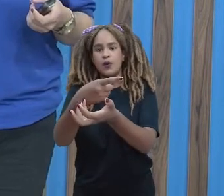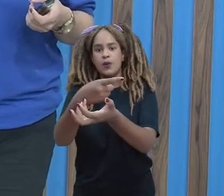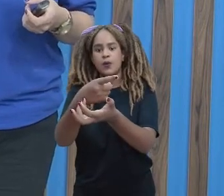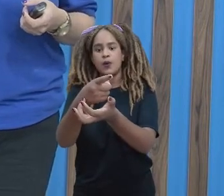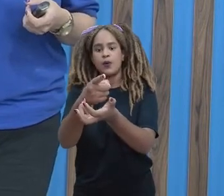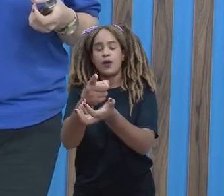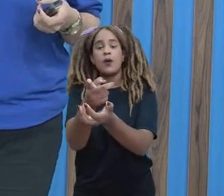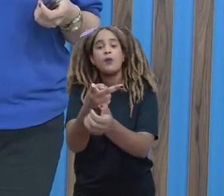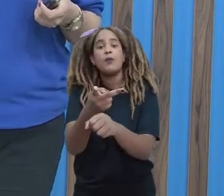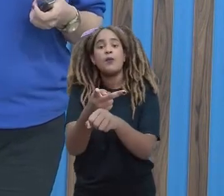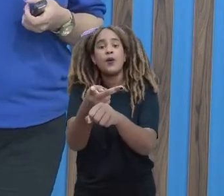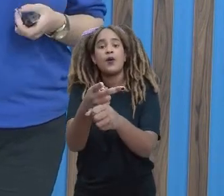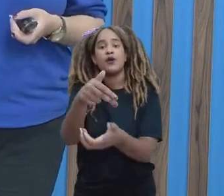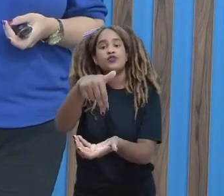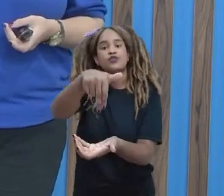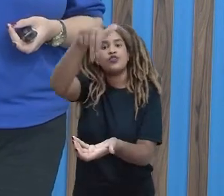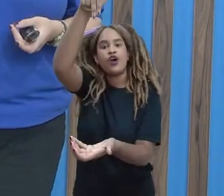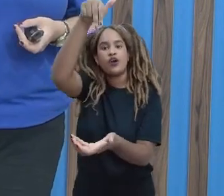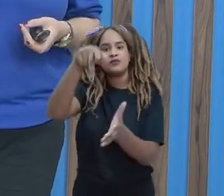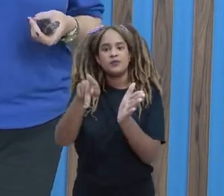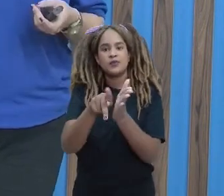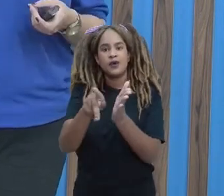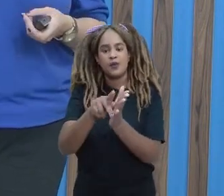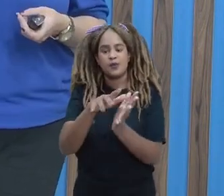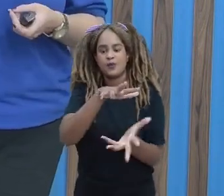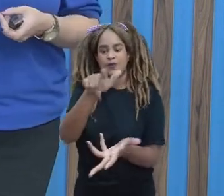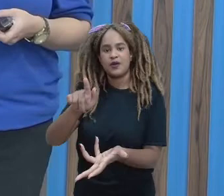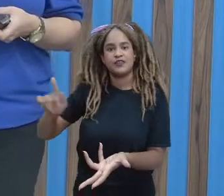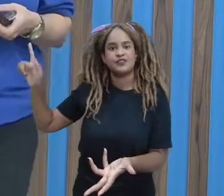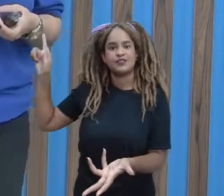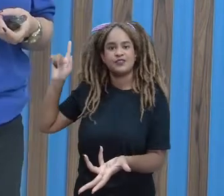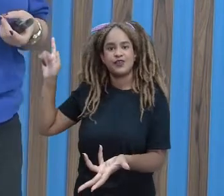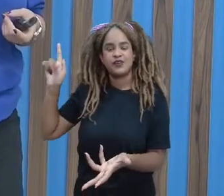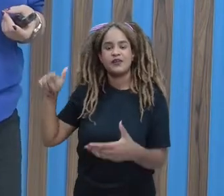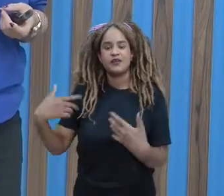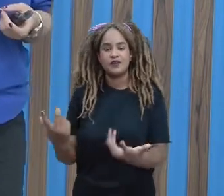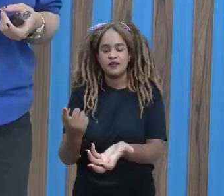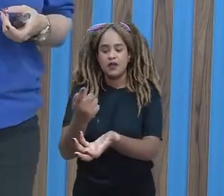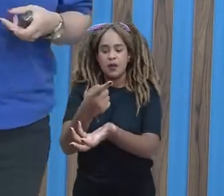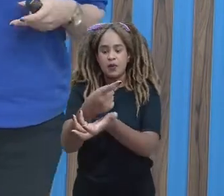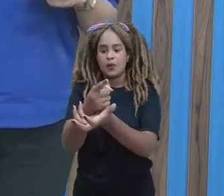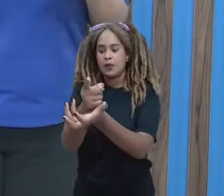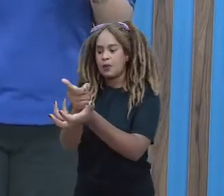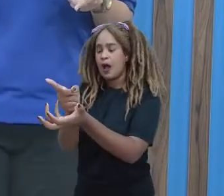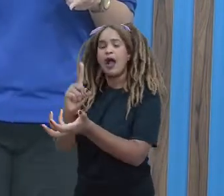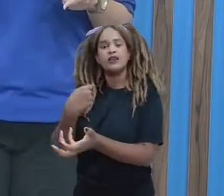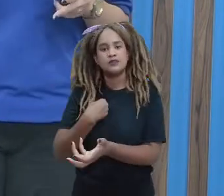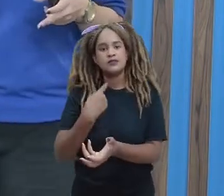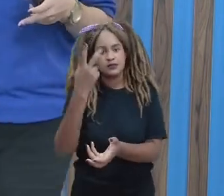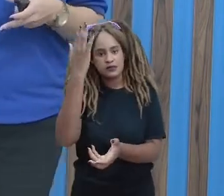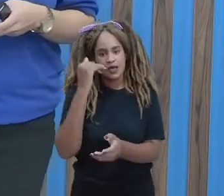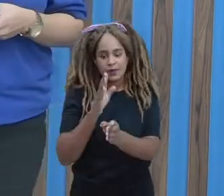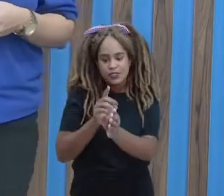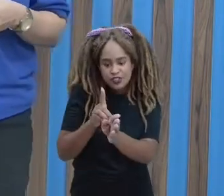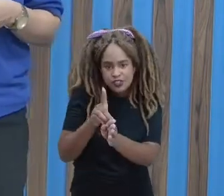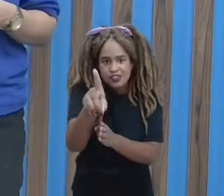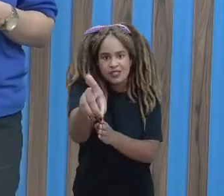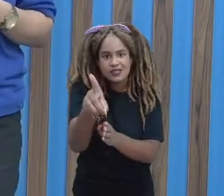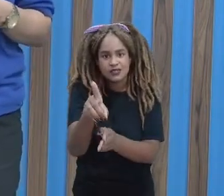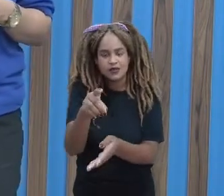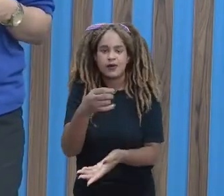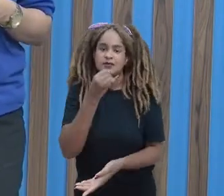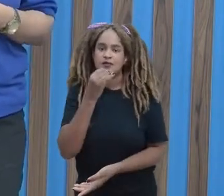O norte geográfico, né? E a gente vai saber qual é a direção norte, né? Então, eu quero ir para o norte, é só eu seguir aqui